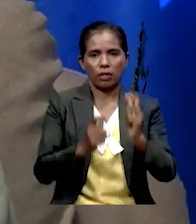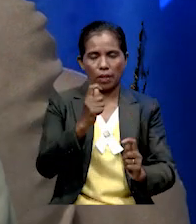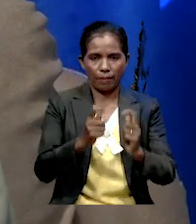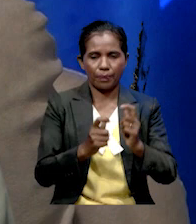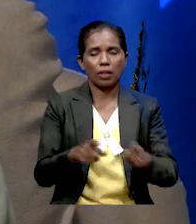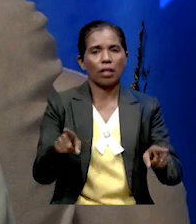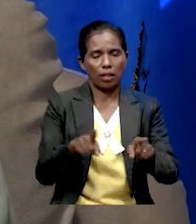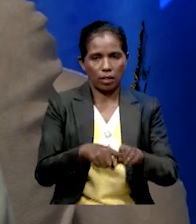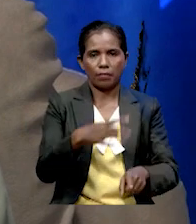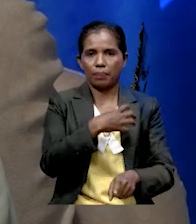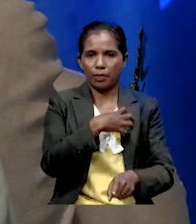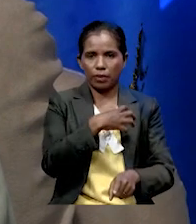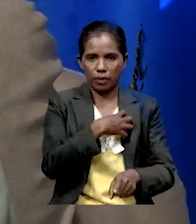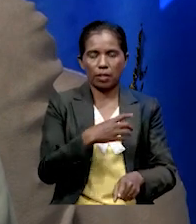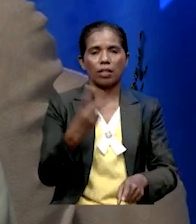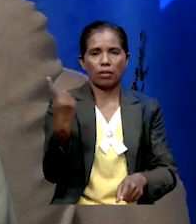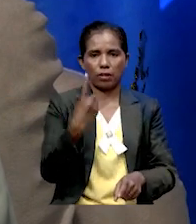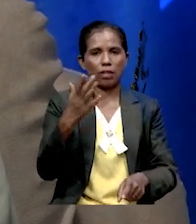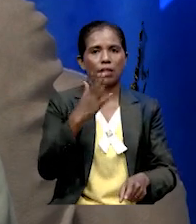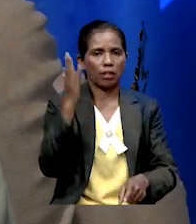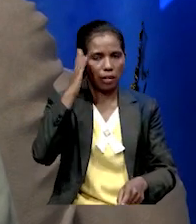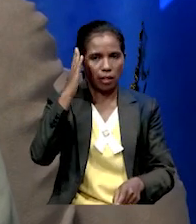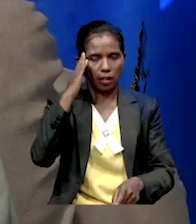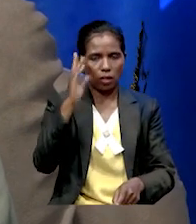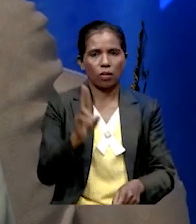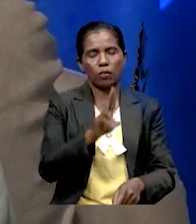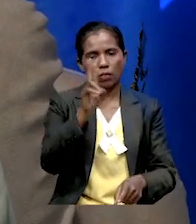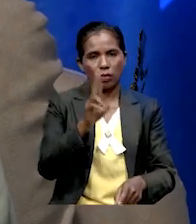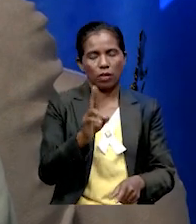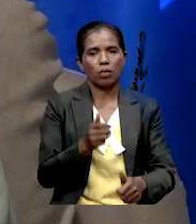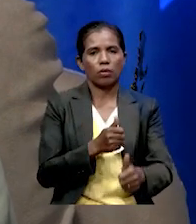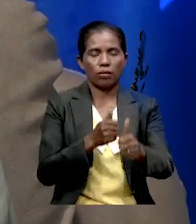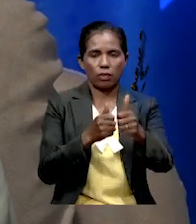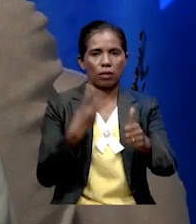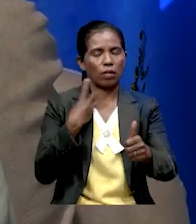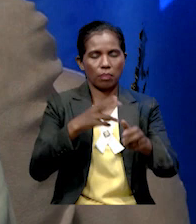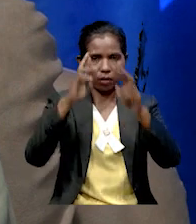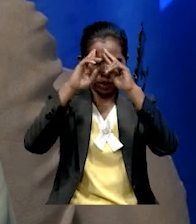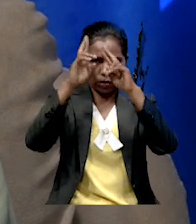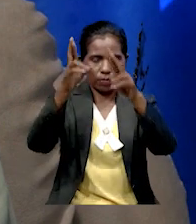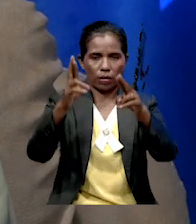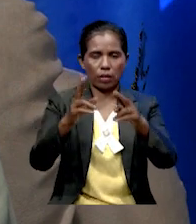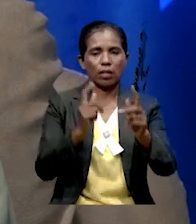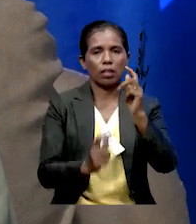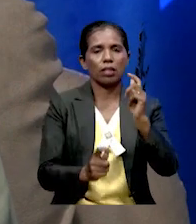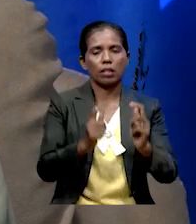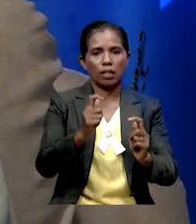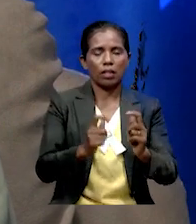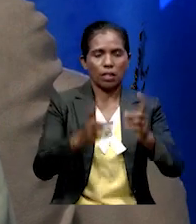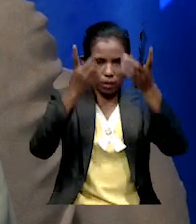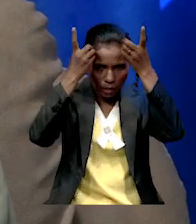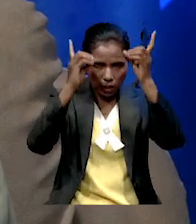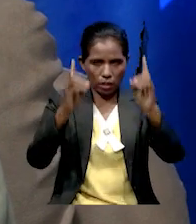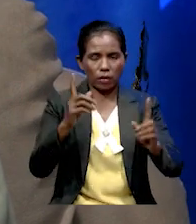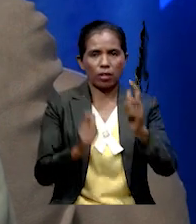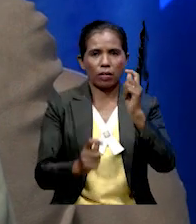Anesan autoridade polícia, sua tene, executa e cumpre. E a me respeito, ira. Minha decisão tribunal. E o contexto do